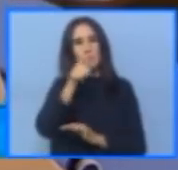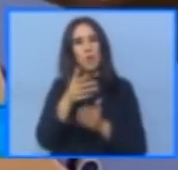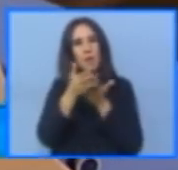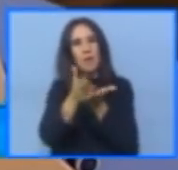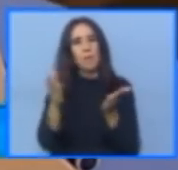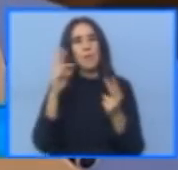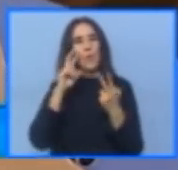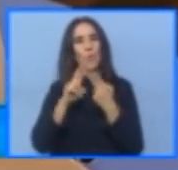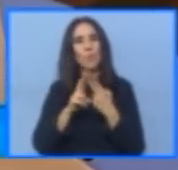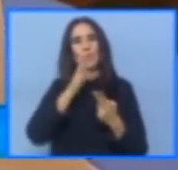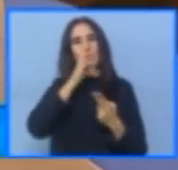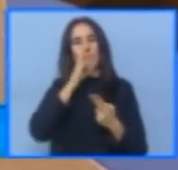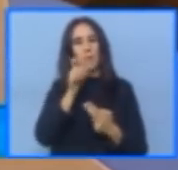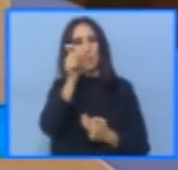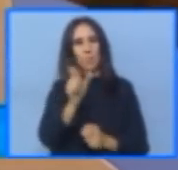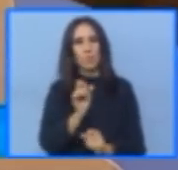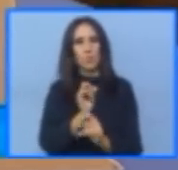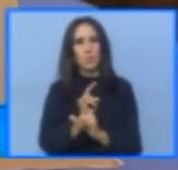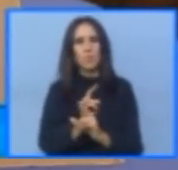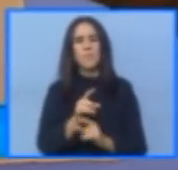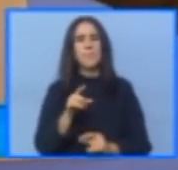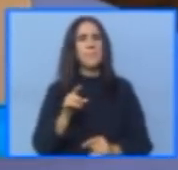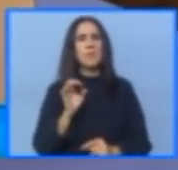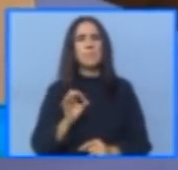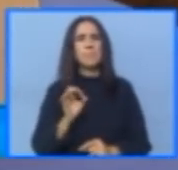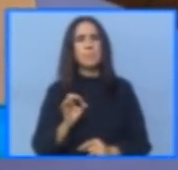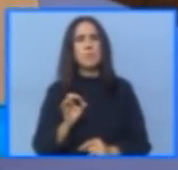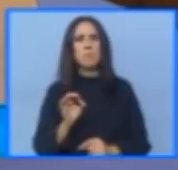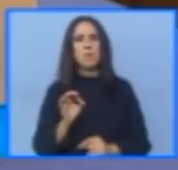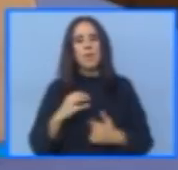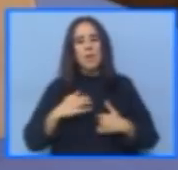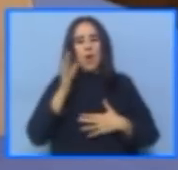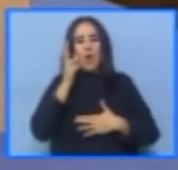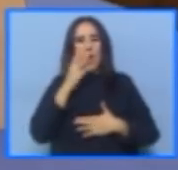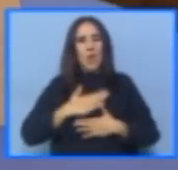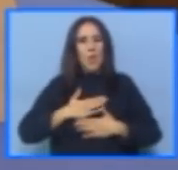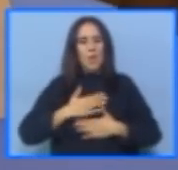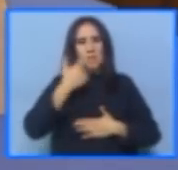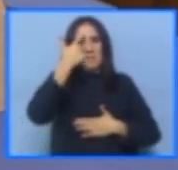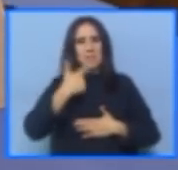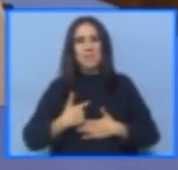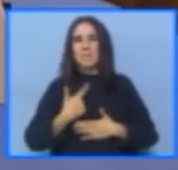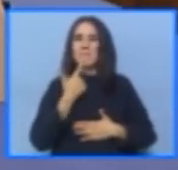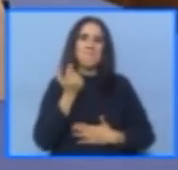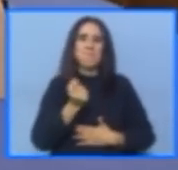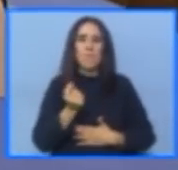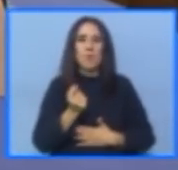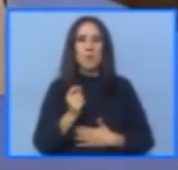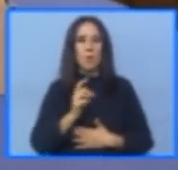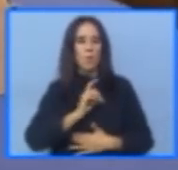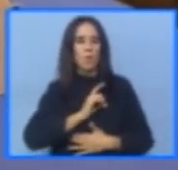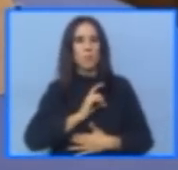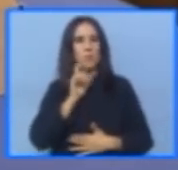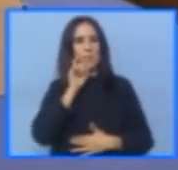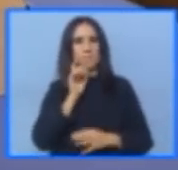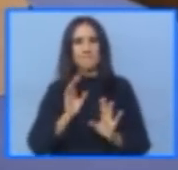cultura do encontro com o outro, não pode ficar no nosso cantinho pessoal e da nossa zona de